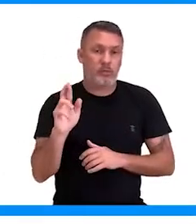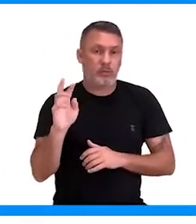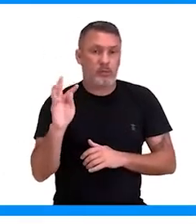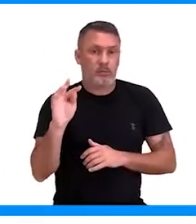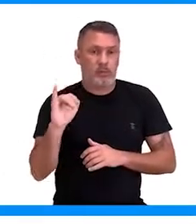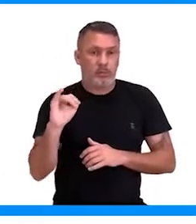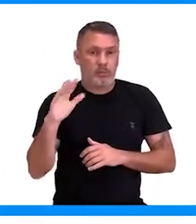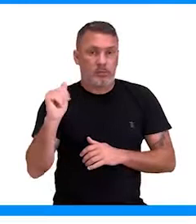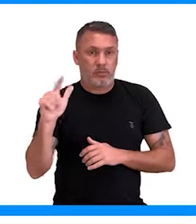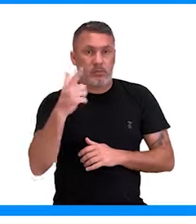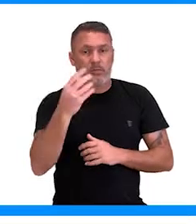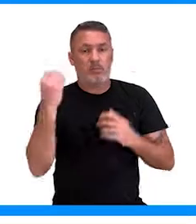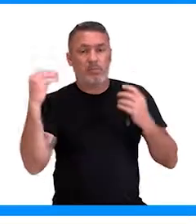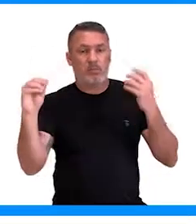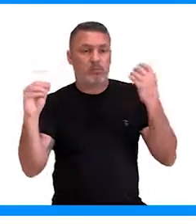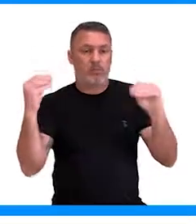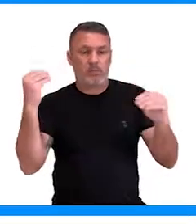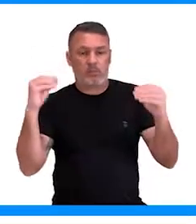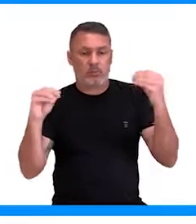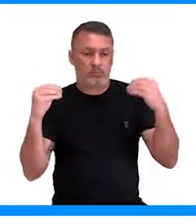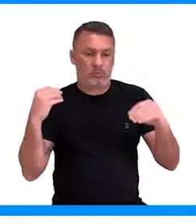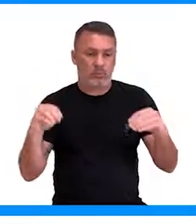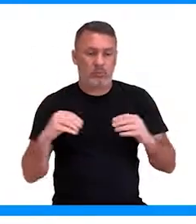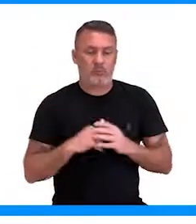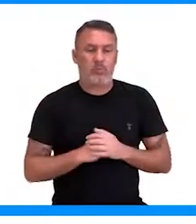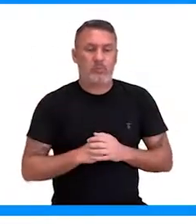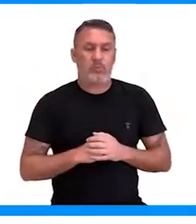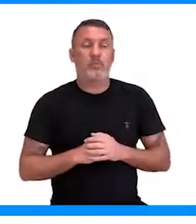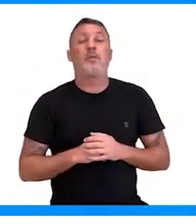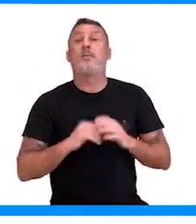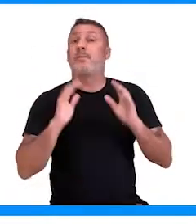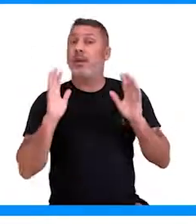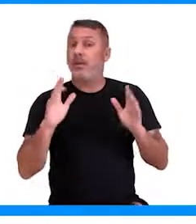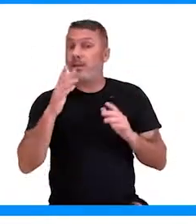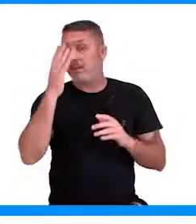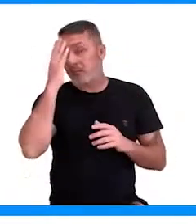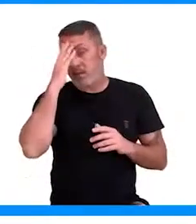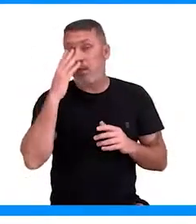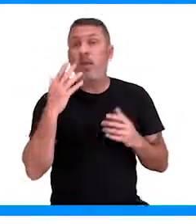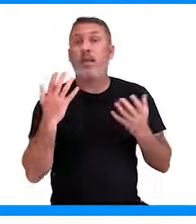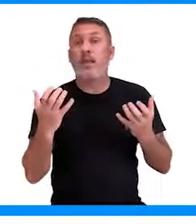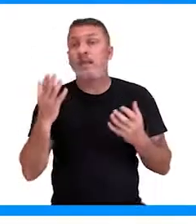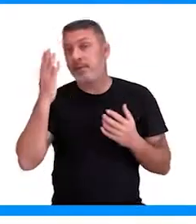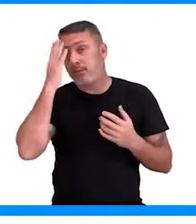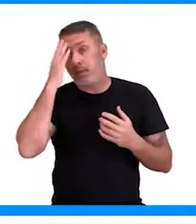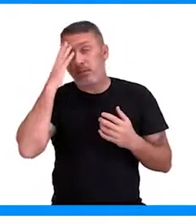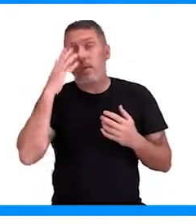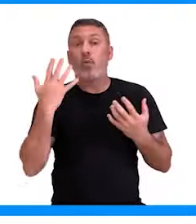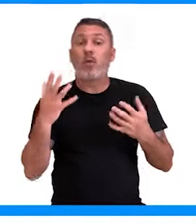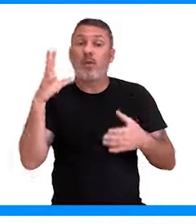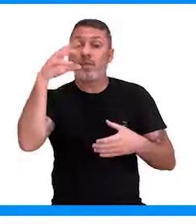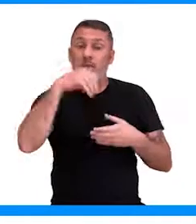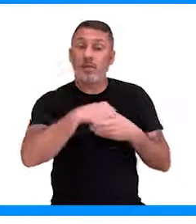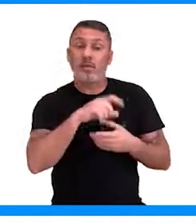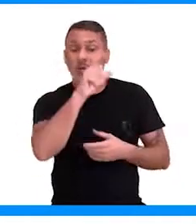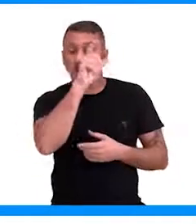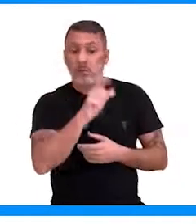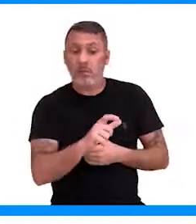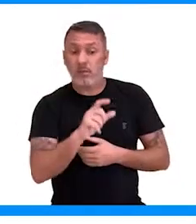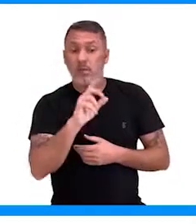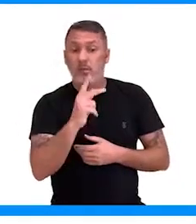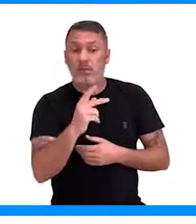e vertical. Já que ele está perguntando um parâmetro da horizontal,